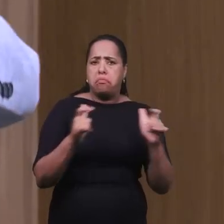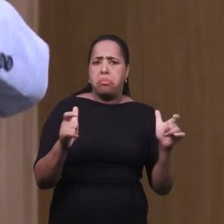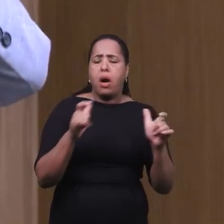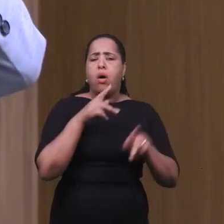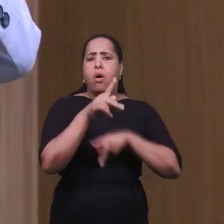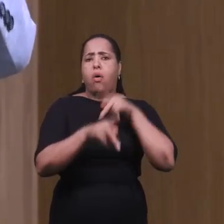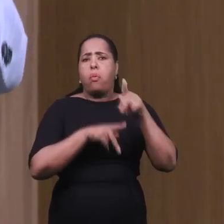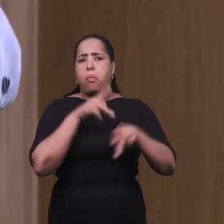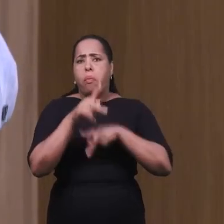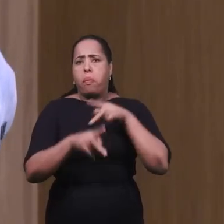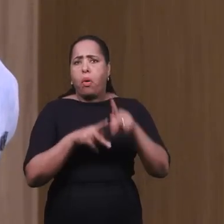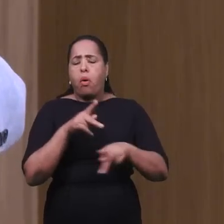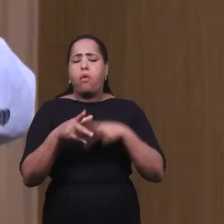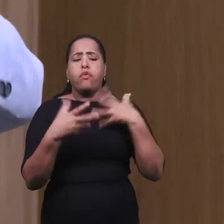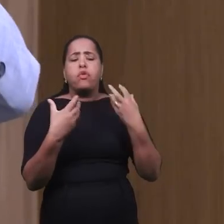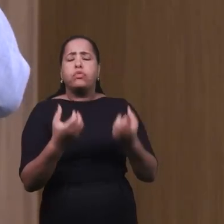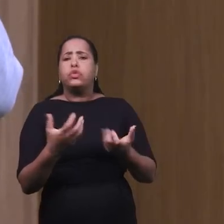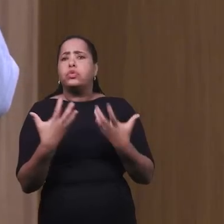suas, né?